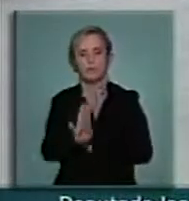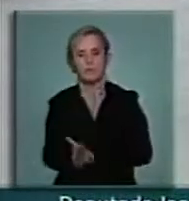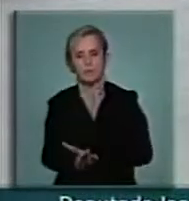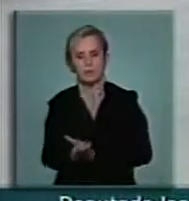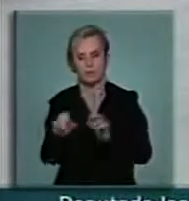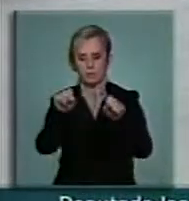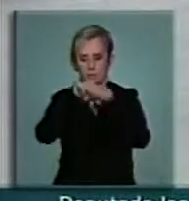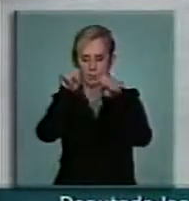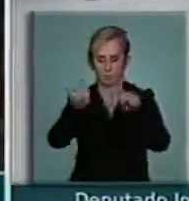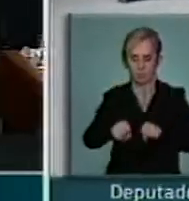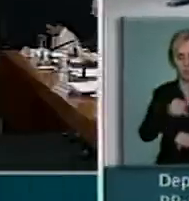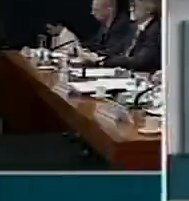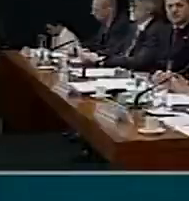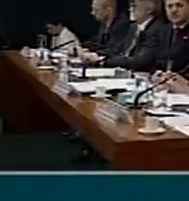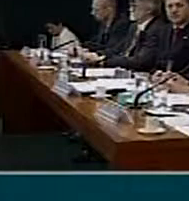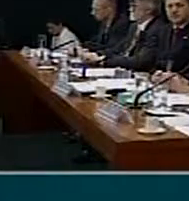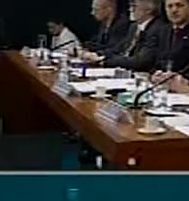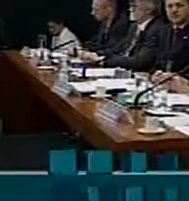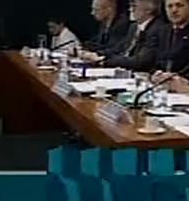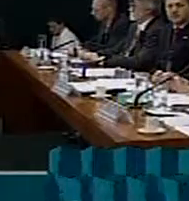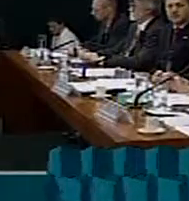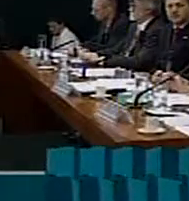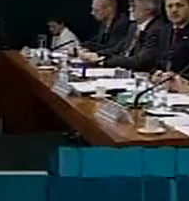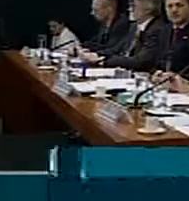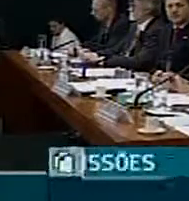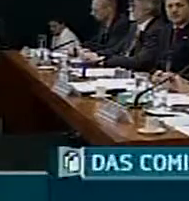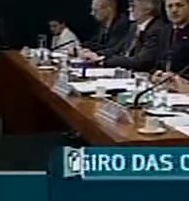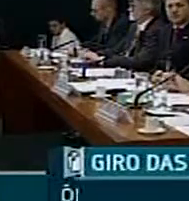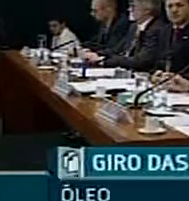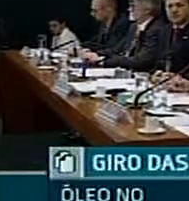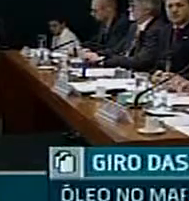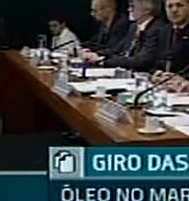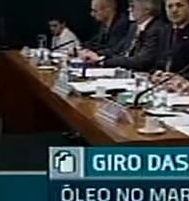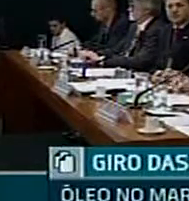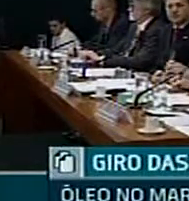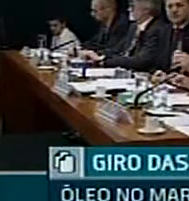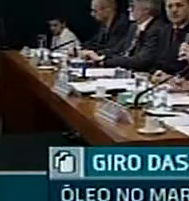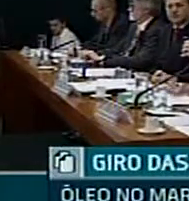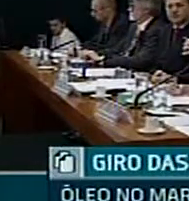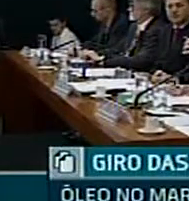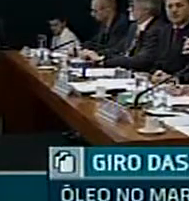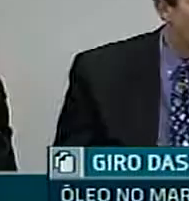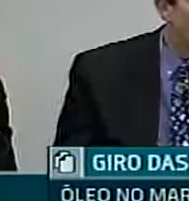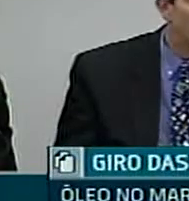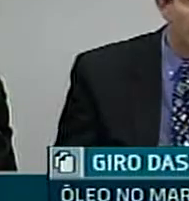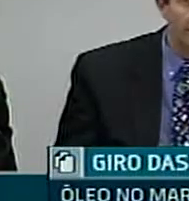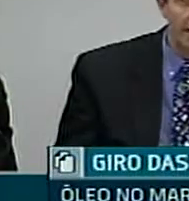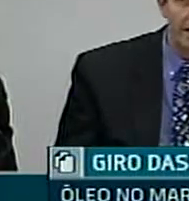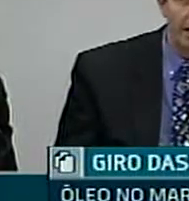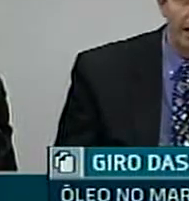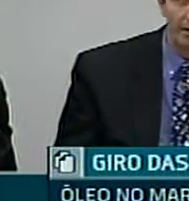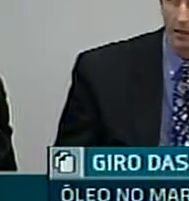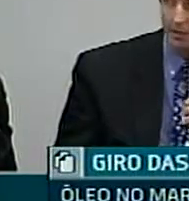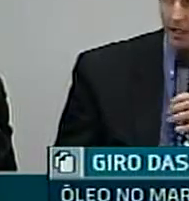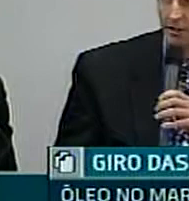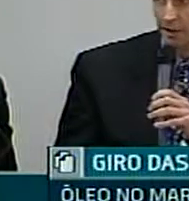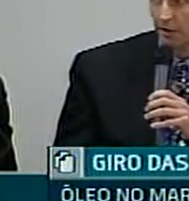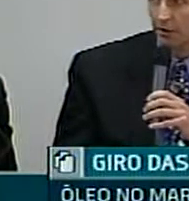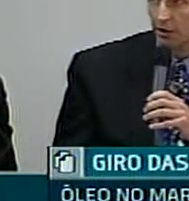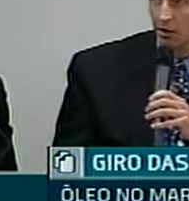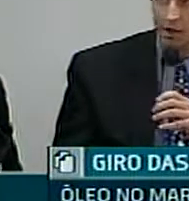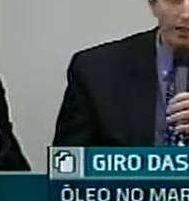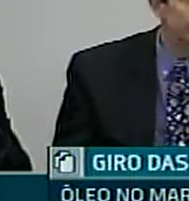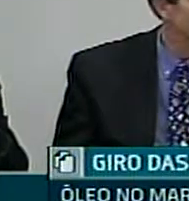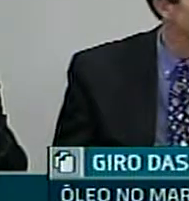de vacinação, ele não é excludente, ele é includente. O sistema é da alta